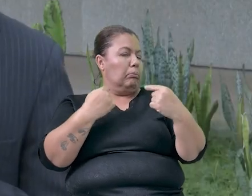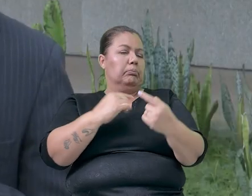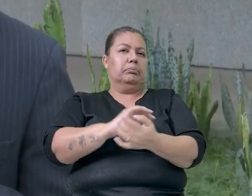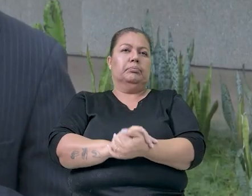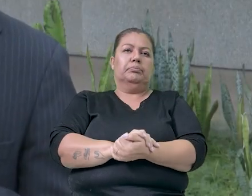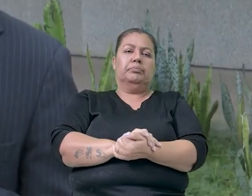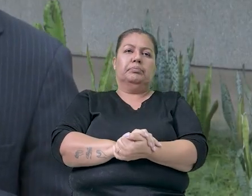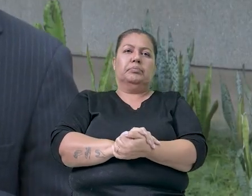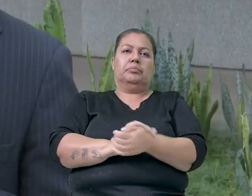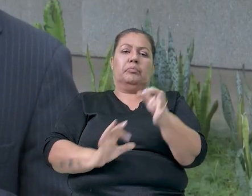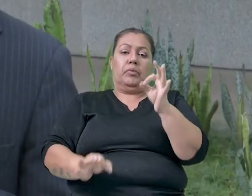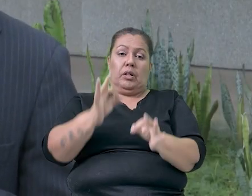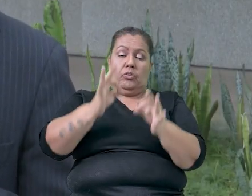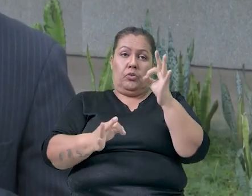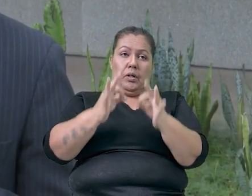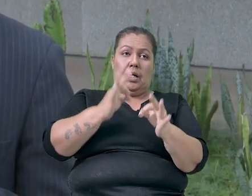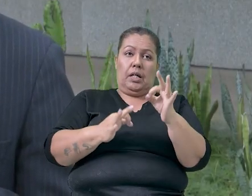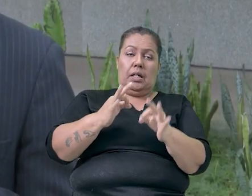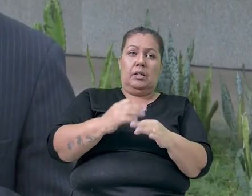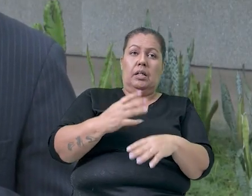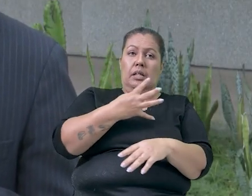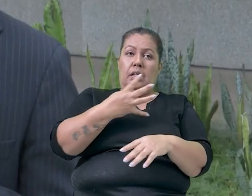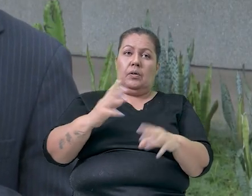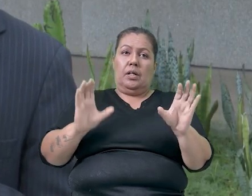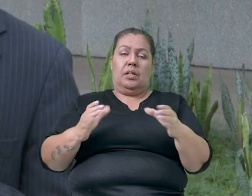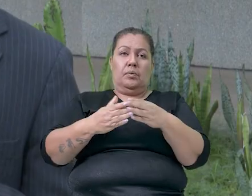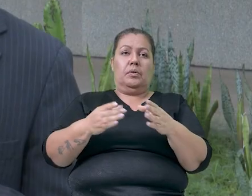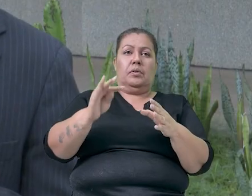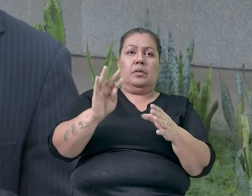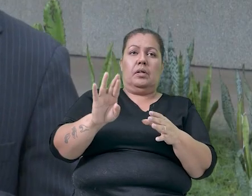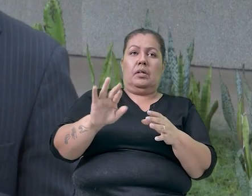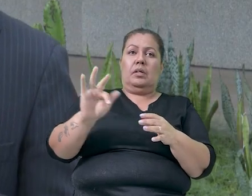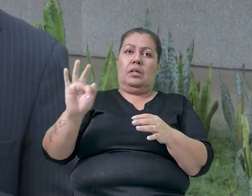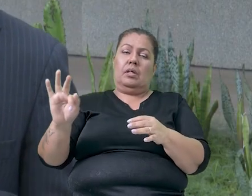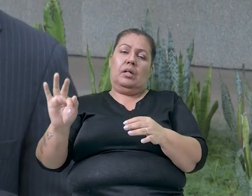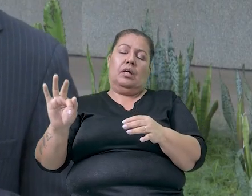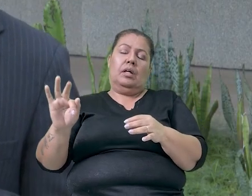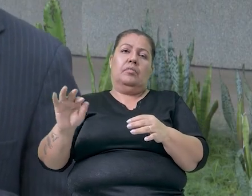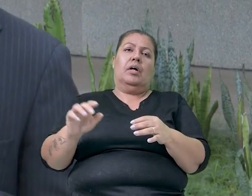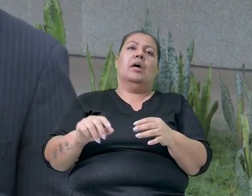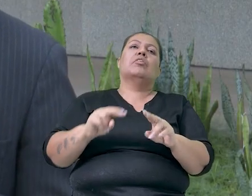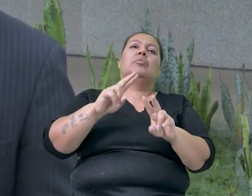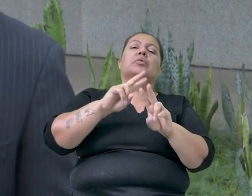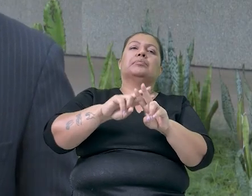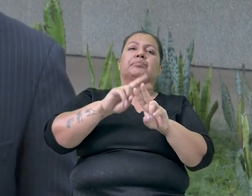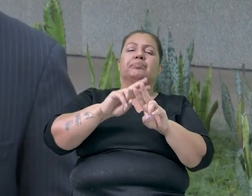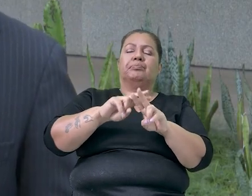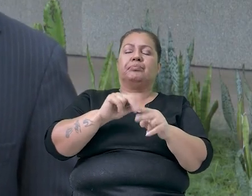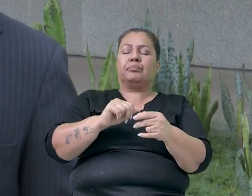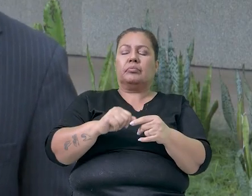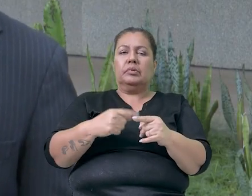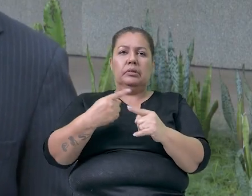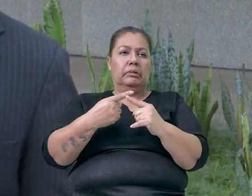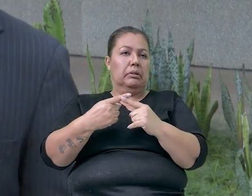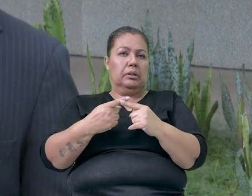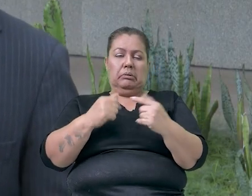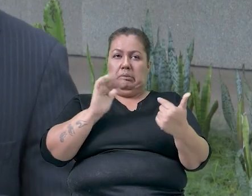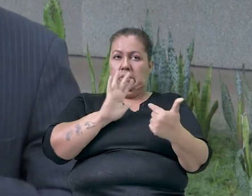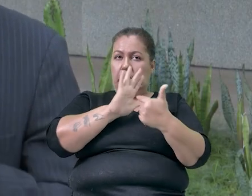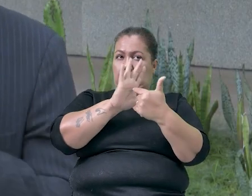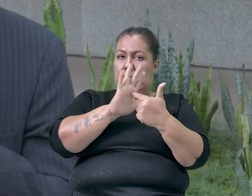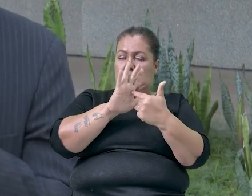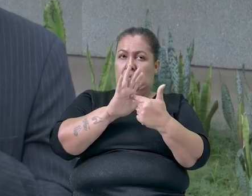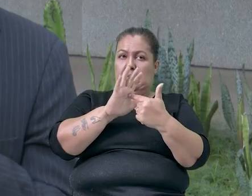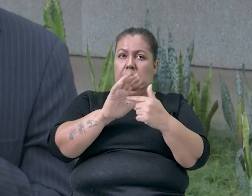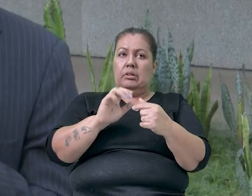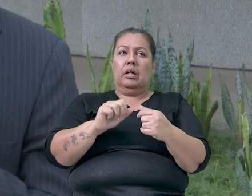julgado recente, a 4ª turma do TRF da Primeira Região reformou sentença que, por não considerar comprovada a autoria do